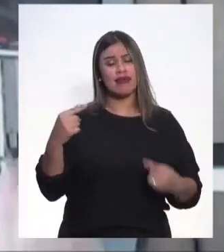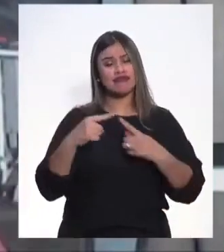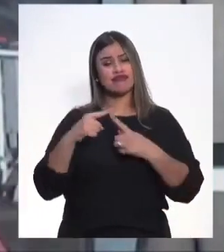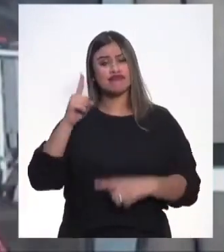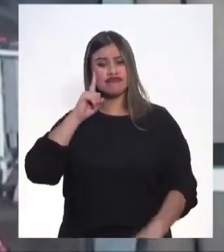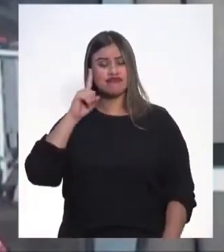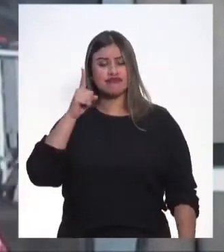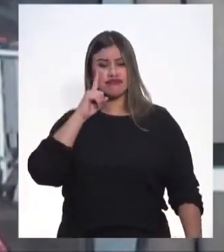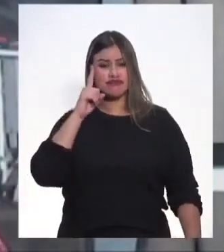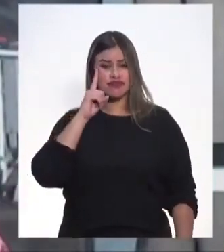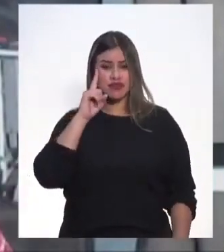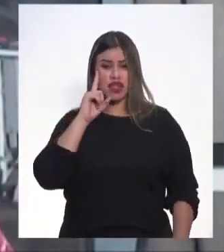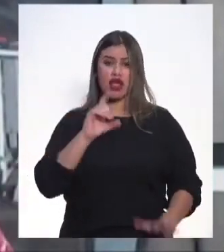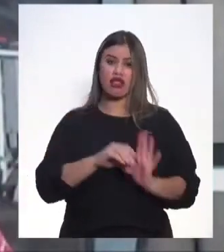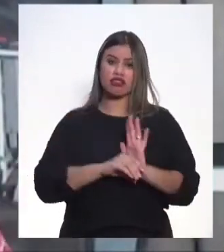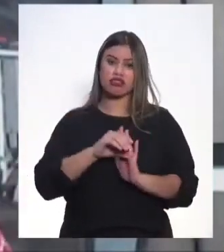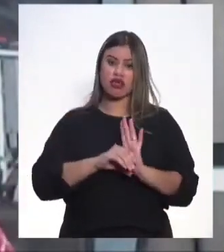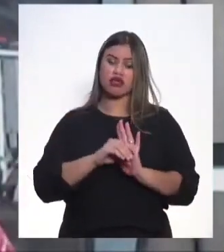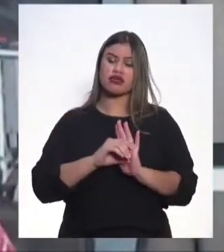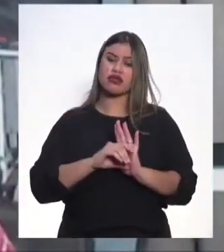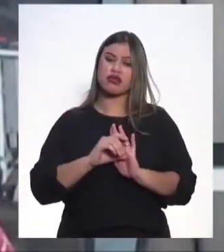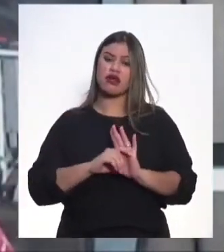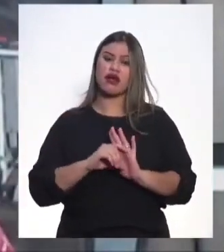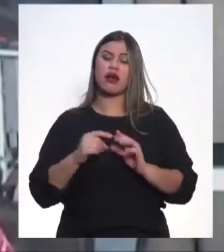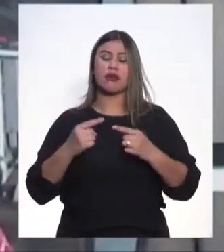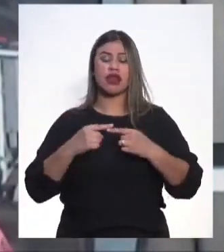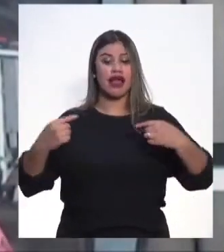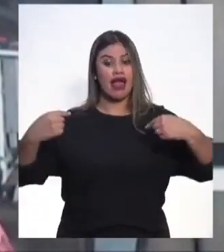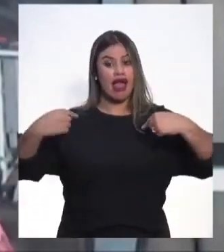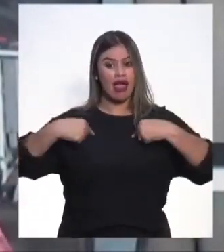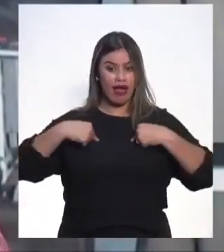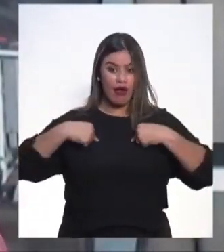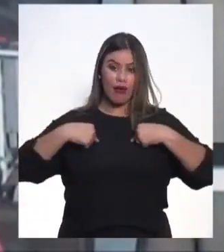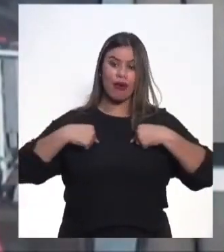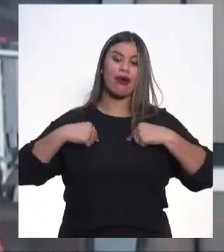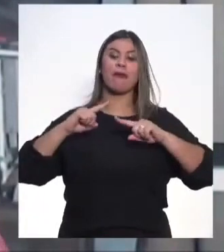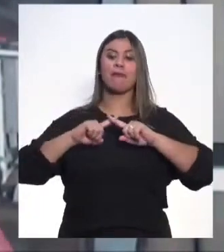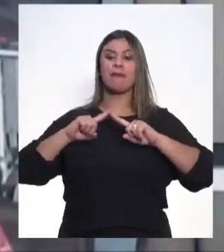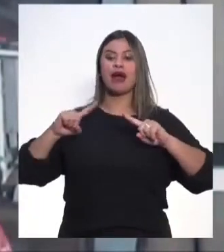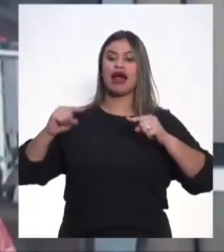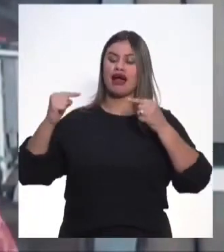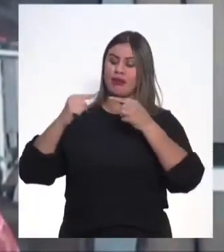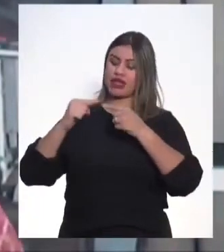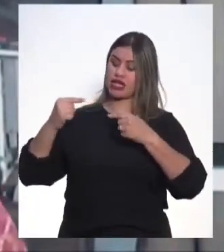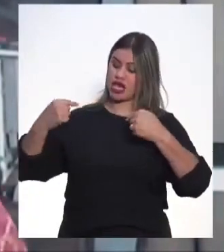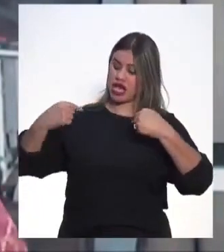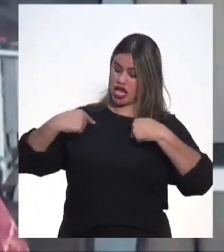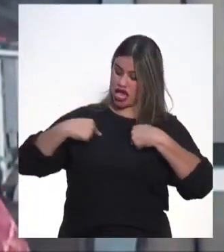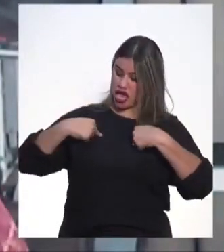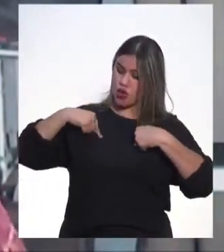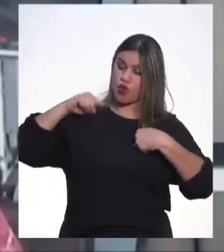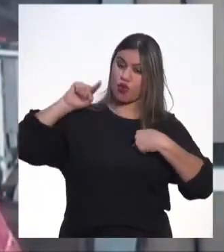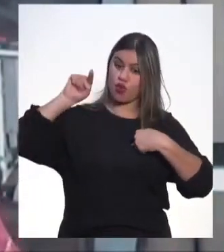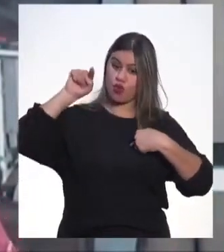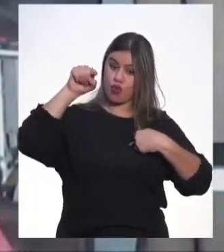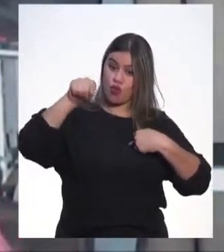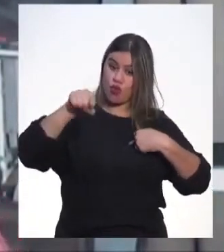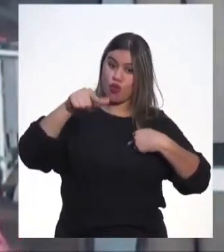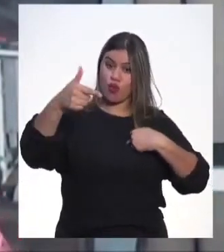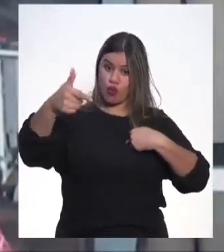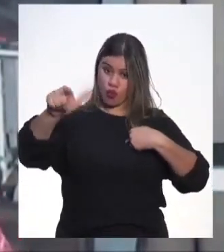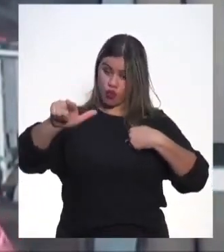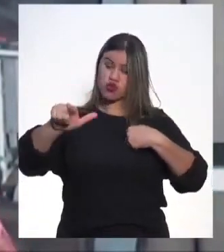Na constituição daquilo que nós chamamos de eu. Mas nessa relação entre eu e o outro,